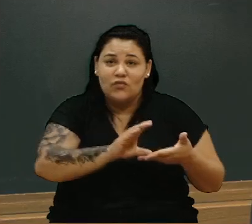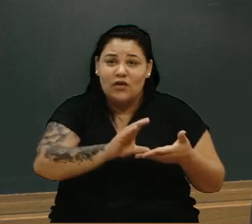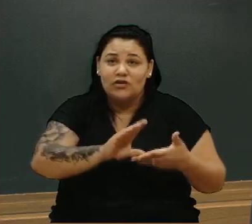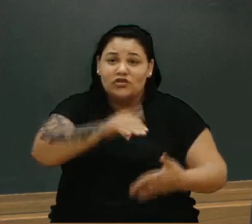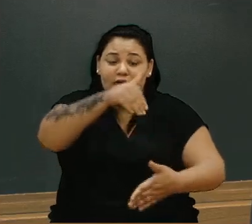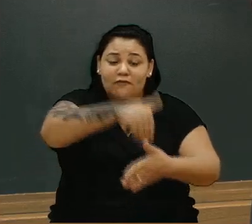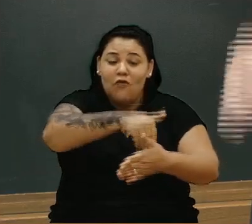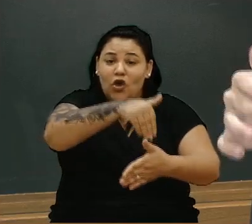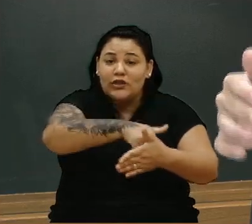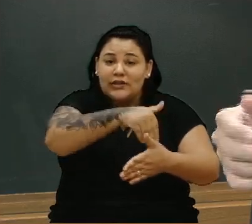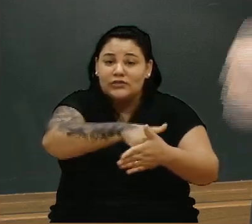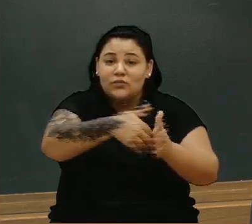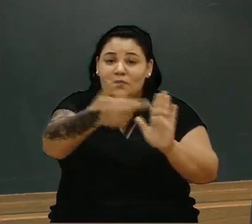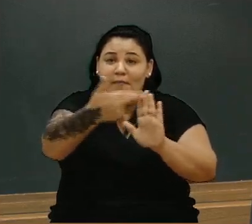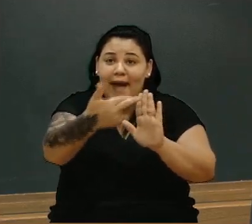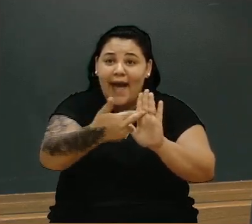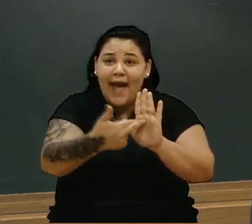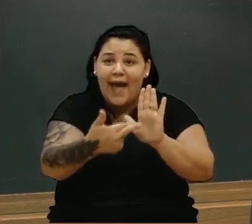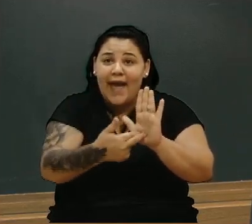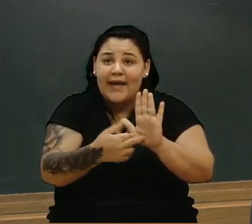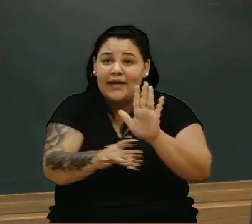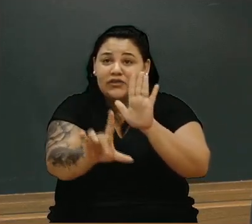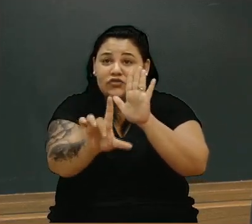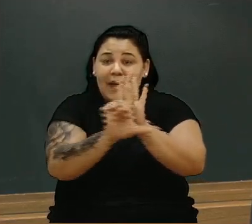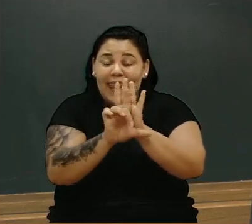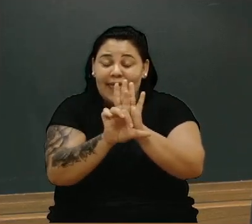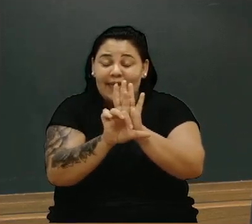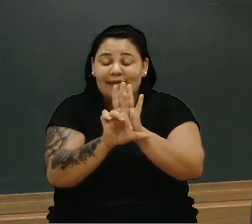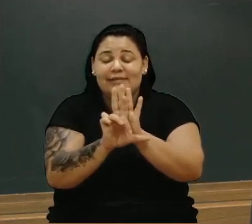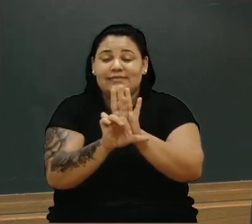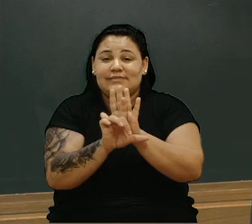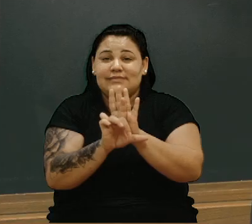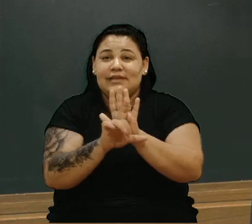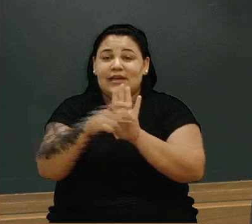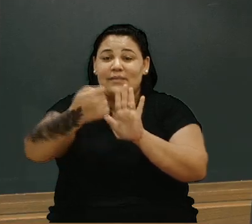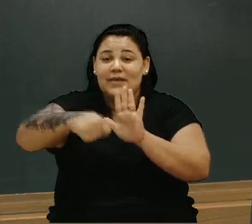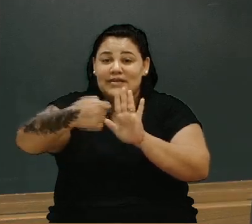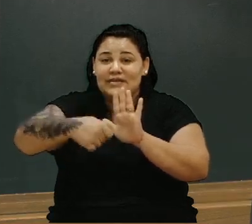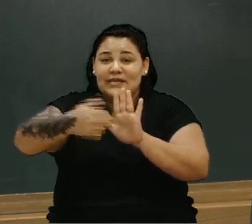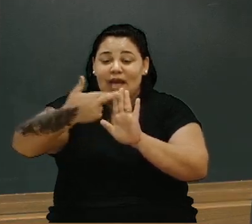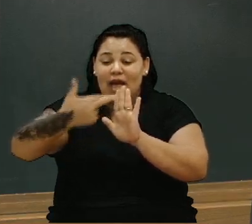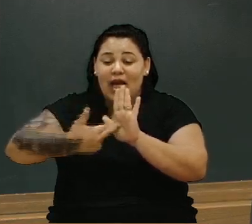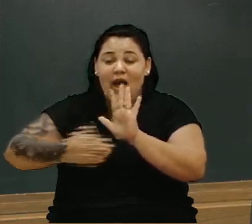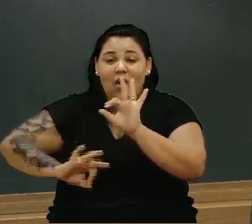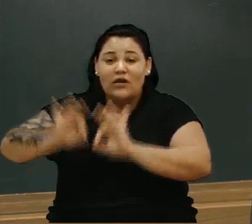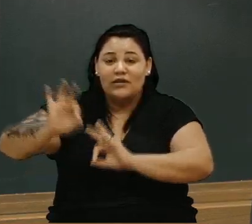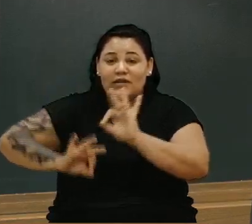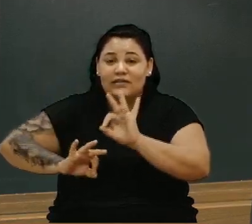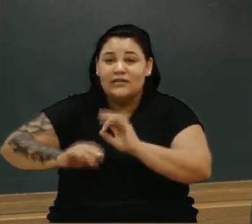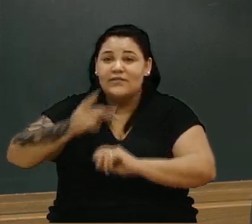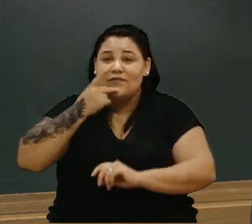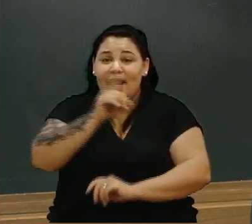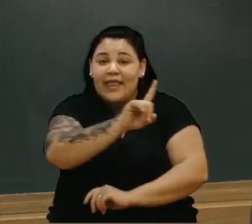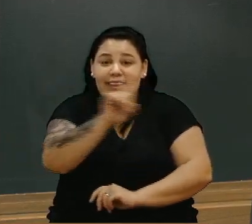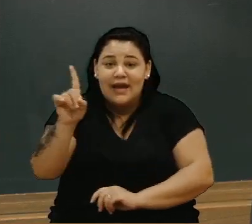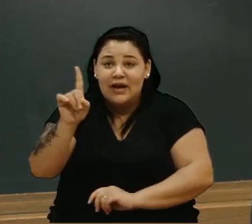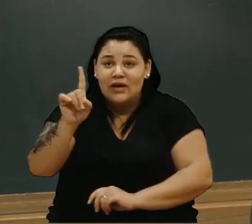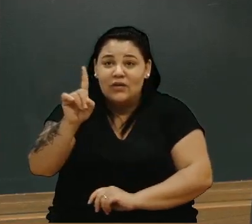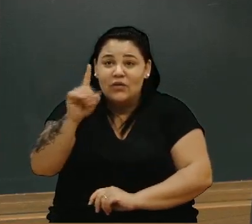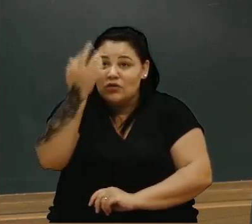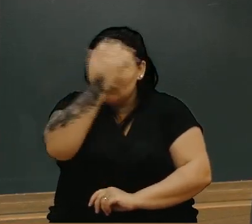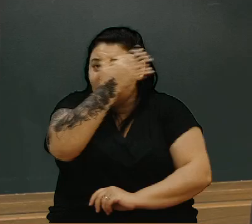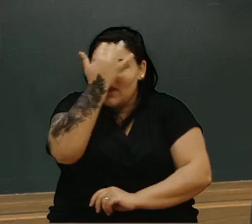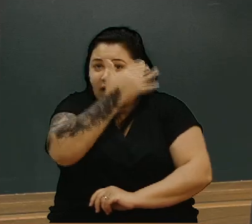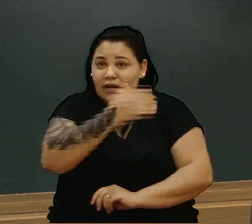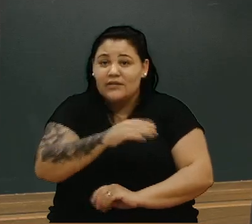votando um regramento de uma legislação ordinária, que precisa ser regrada assim. E se der não no painel, sabe o que o prefeito pode fazer?